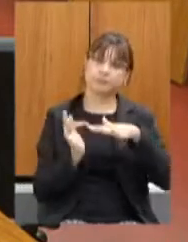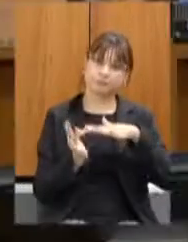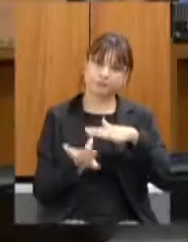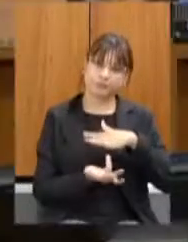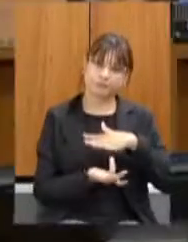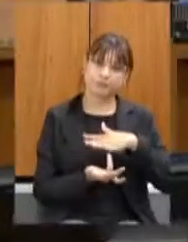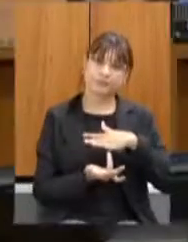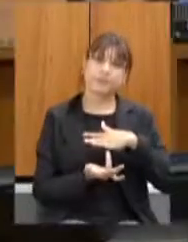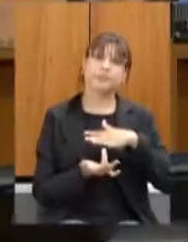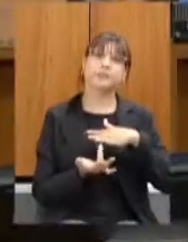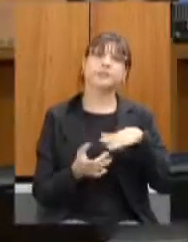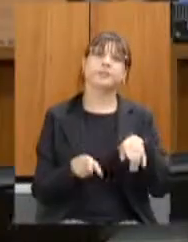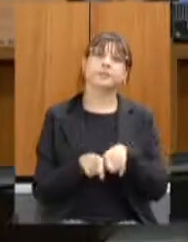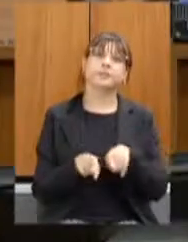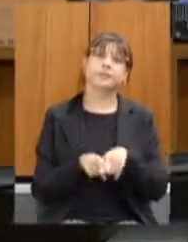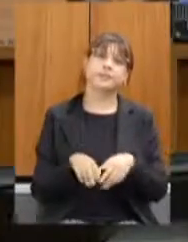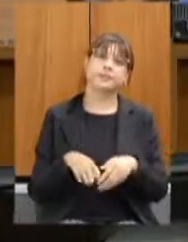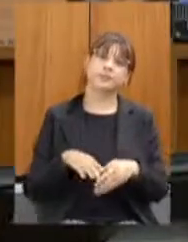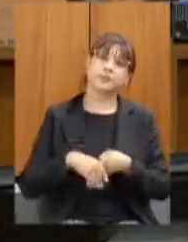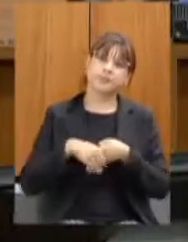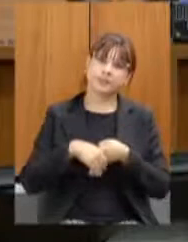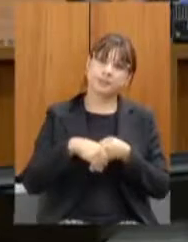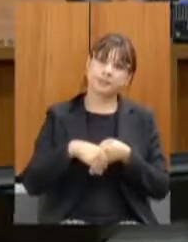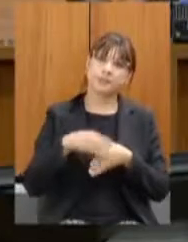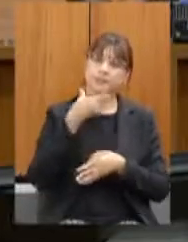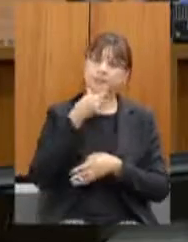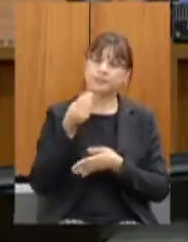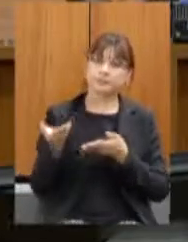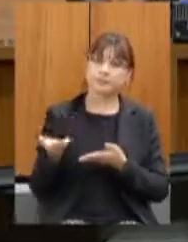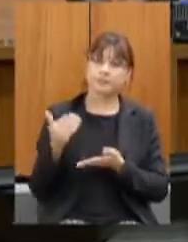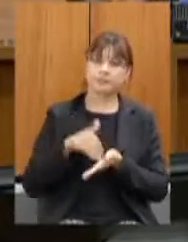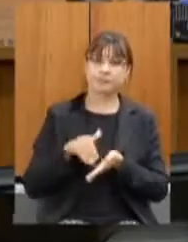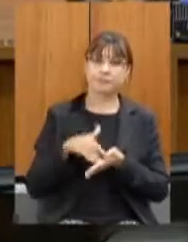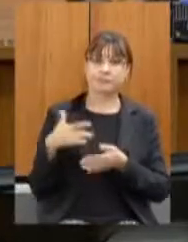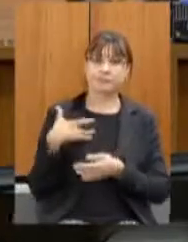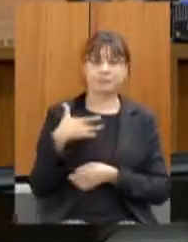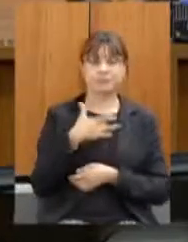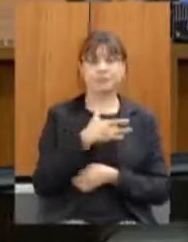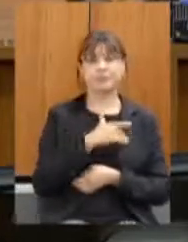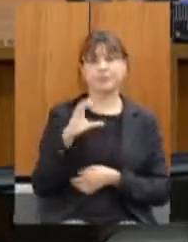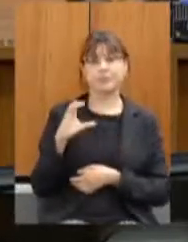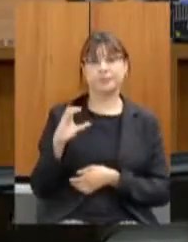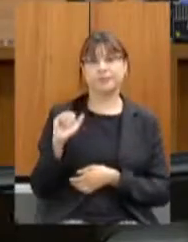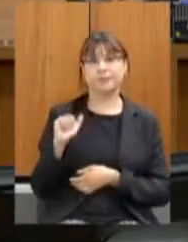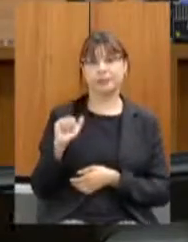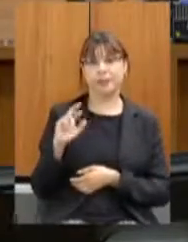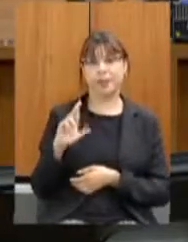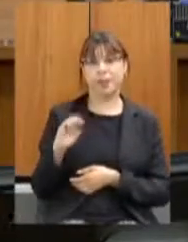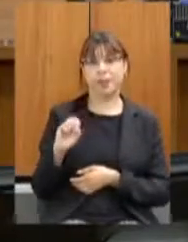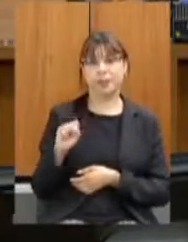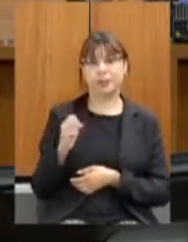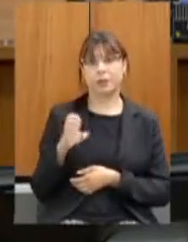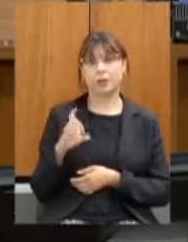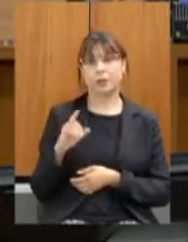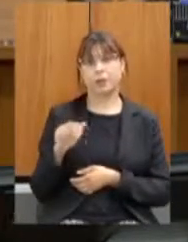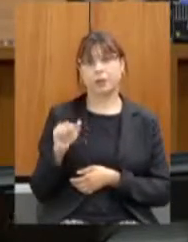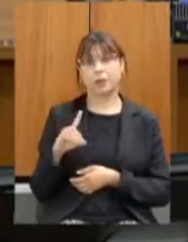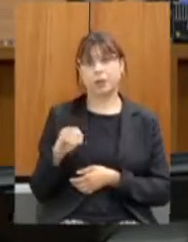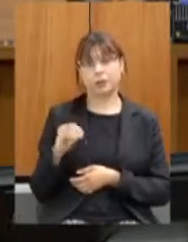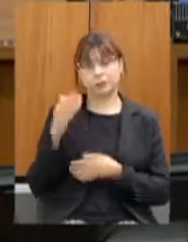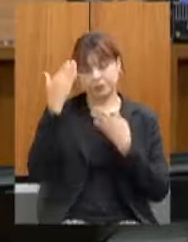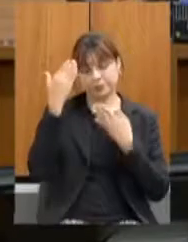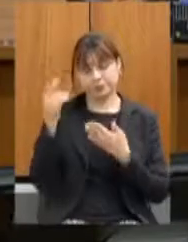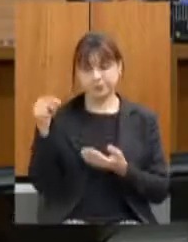cumprimento também o secretário de saúde Dr Carlos Eduardo agradecendo pela